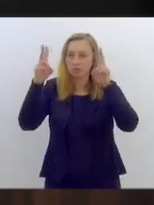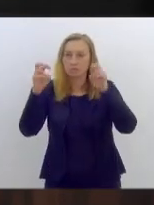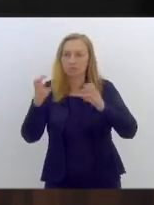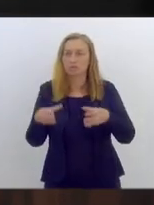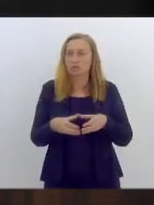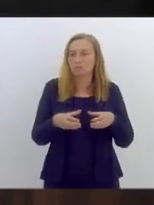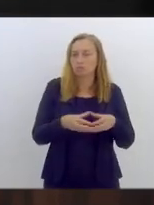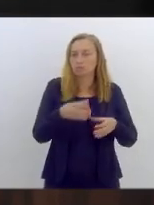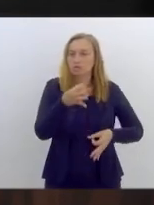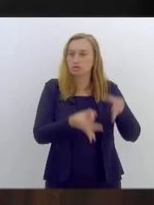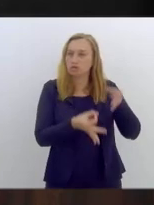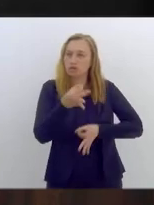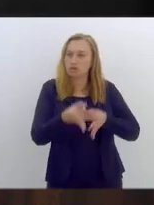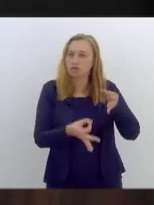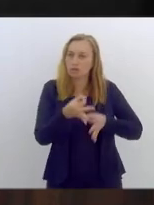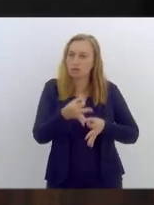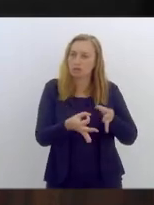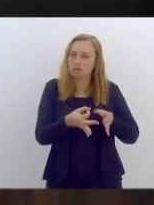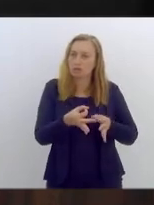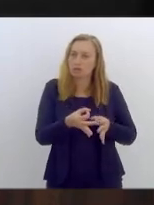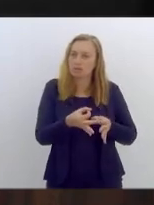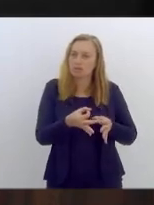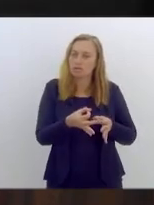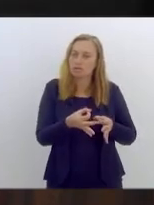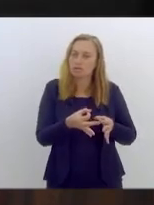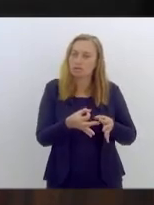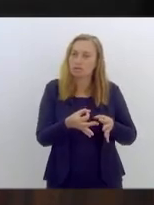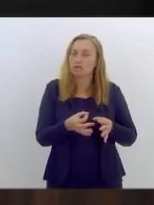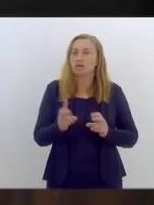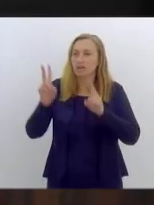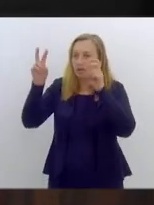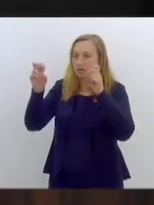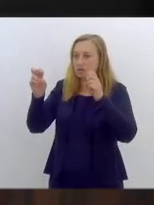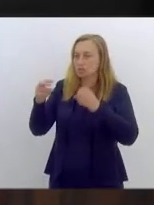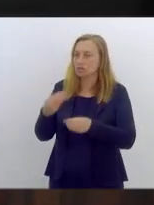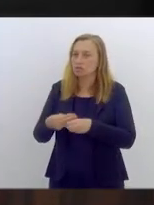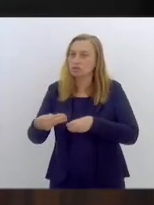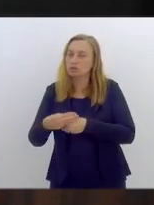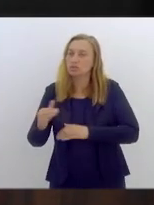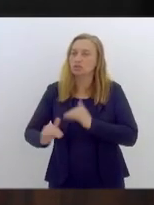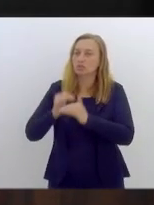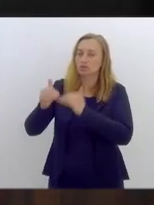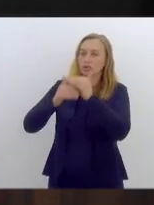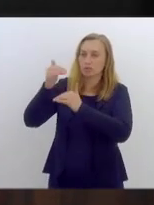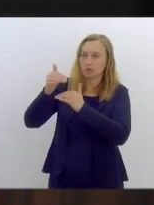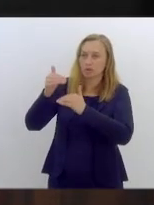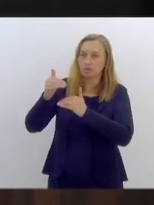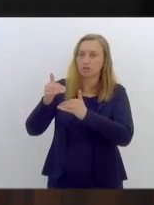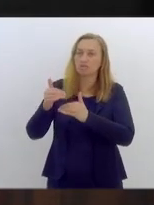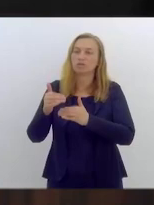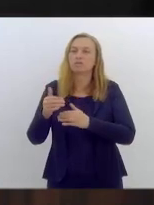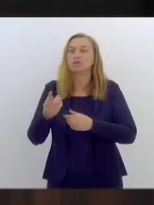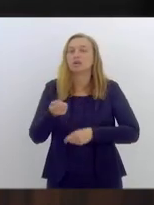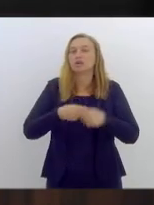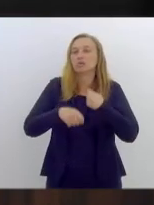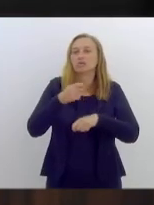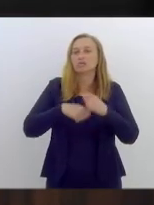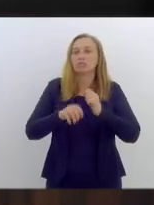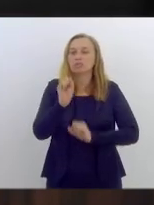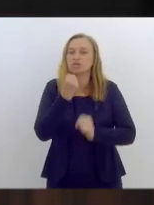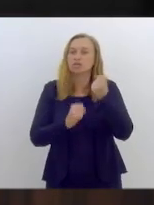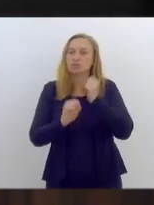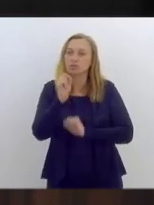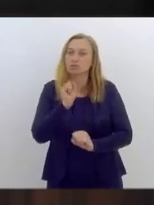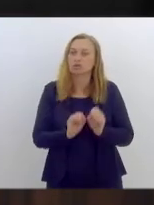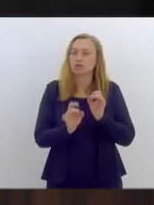comissões de Constituição e Justiça, de Assuntos Municipais, Desenvolvimento Regional, de Economia, Indústria e Comércio, de